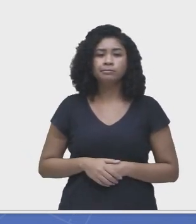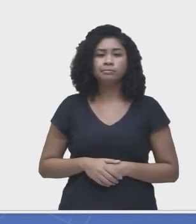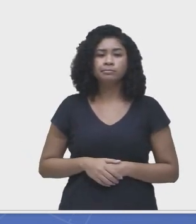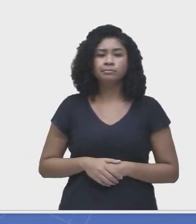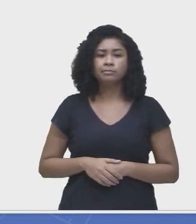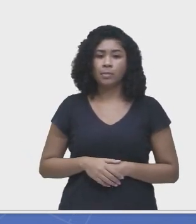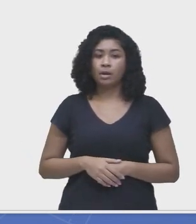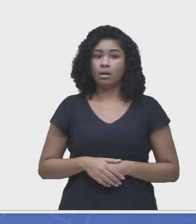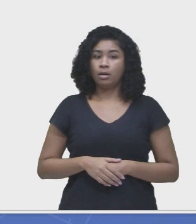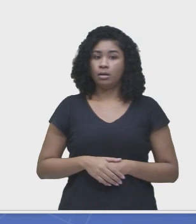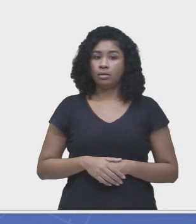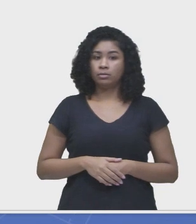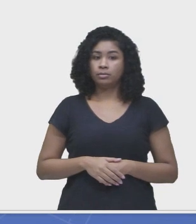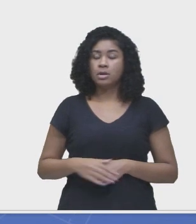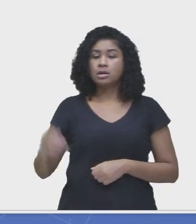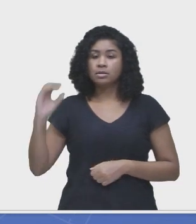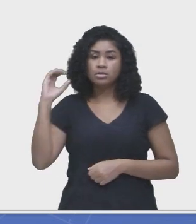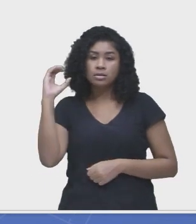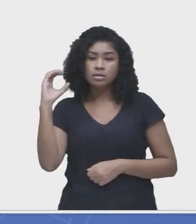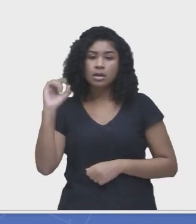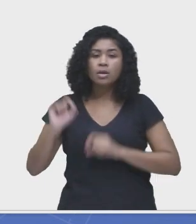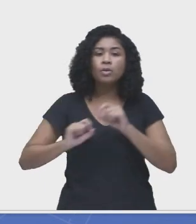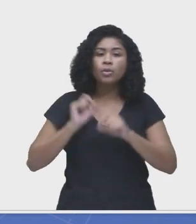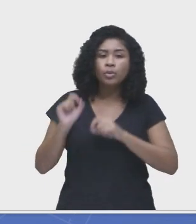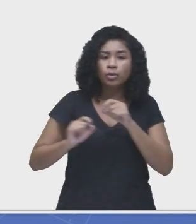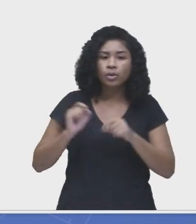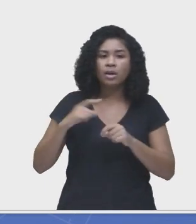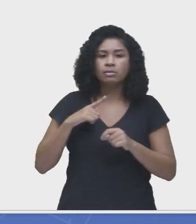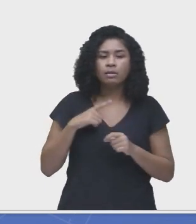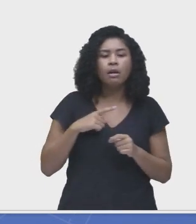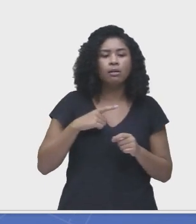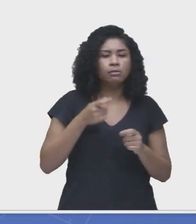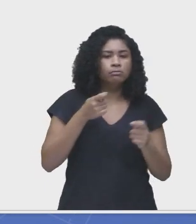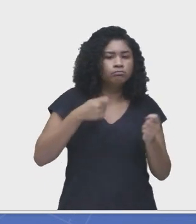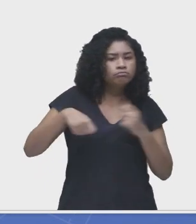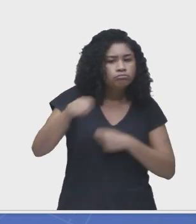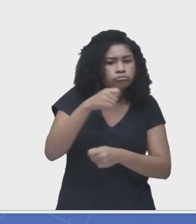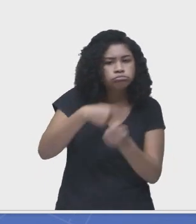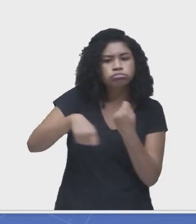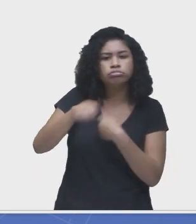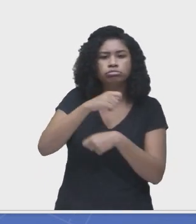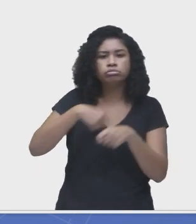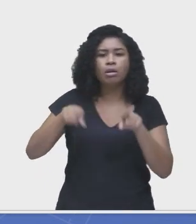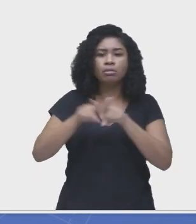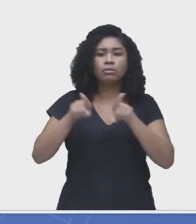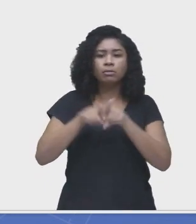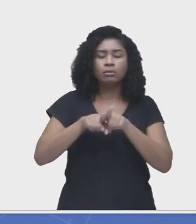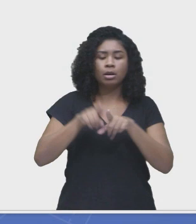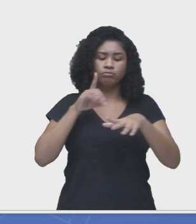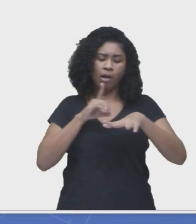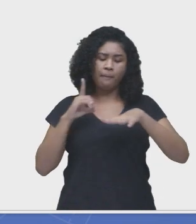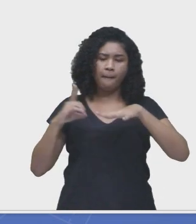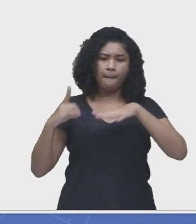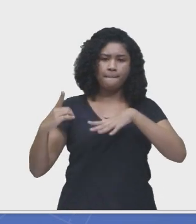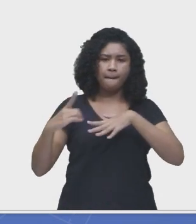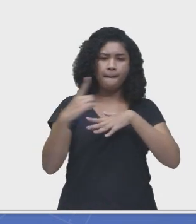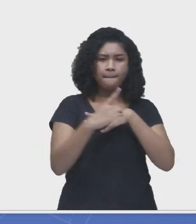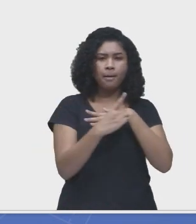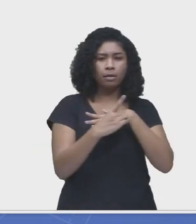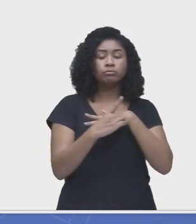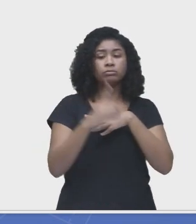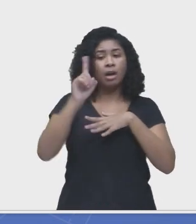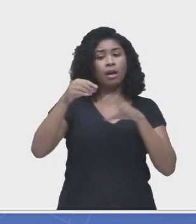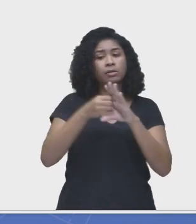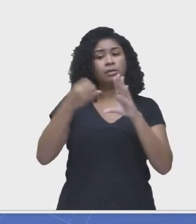letra C, o comércio e o politeísmo, tá bom? Comércio e politeísmo, características da